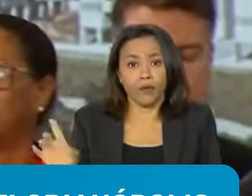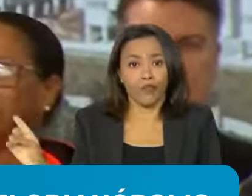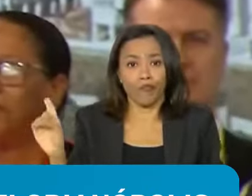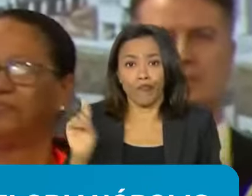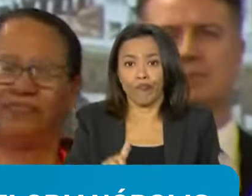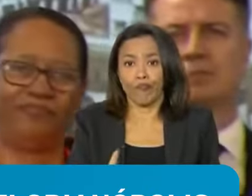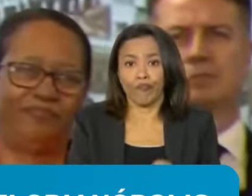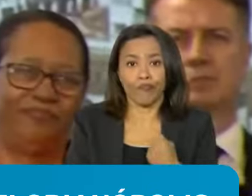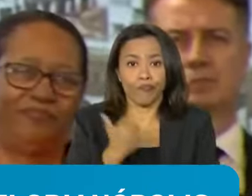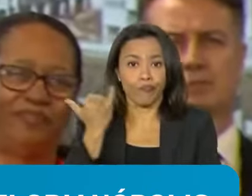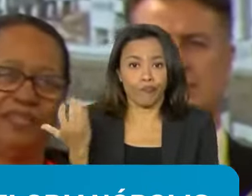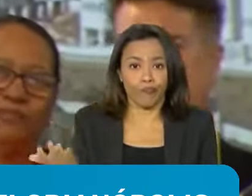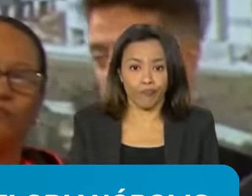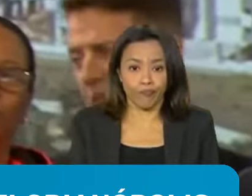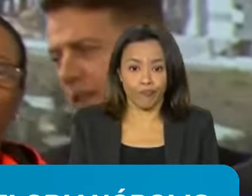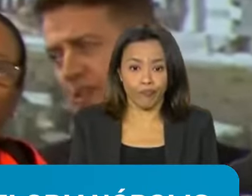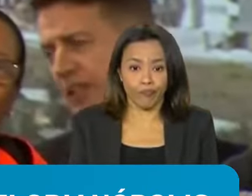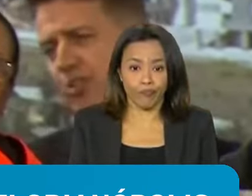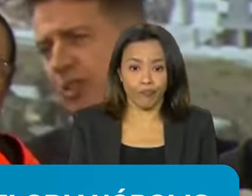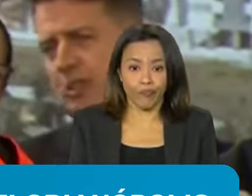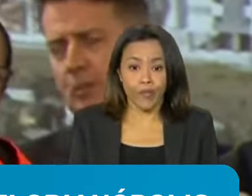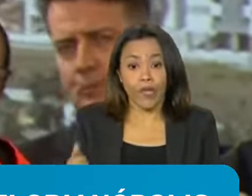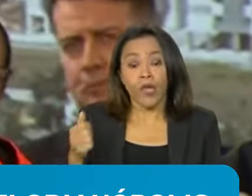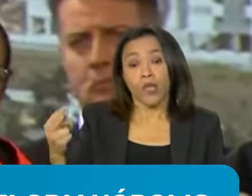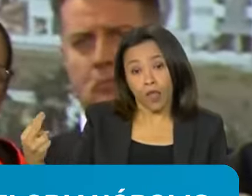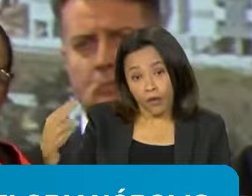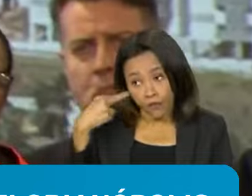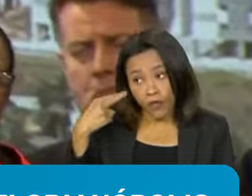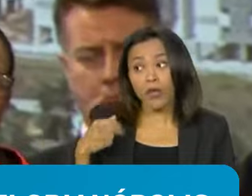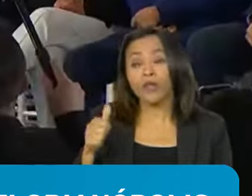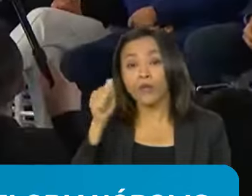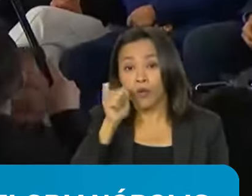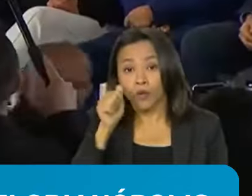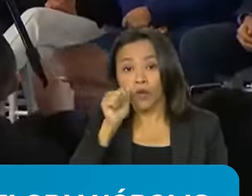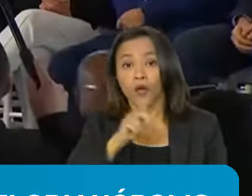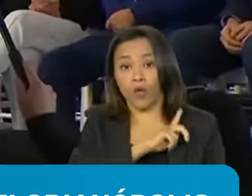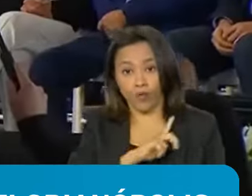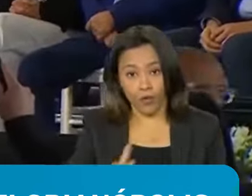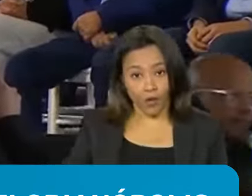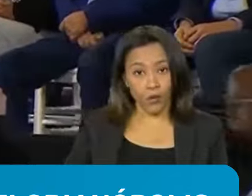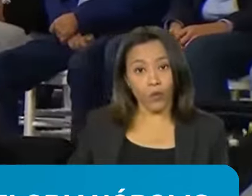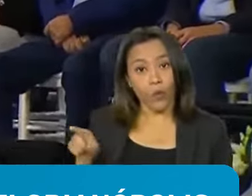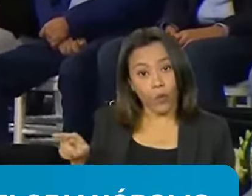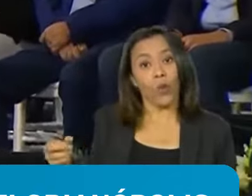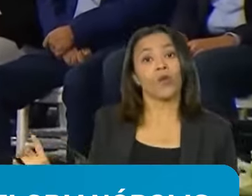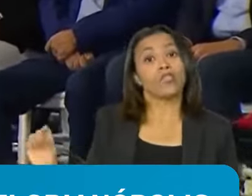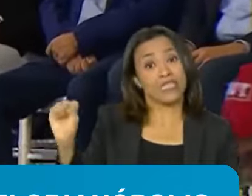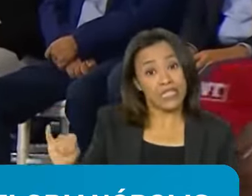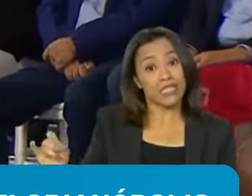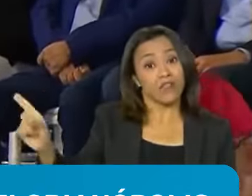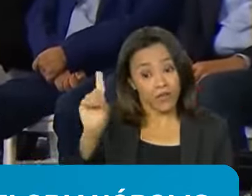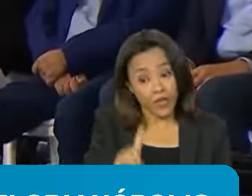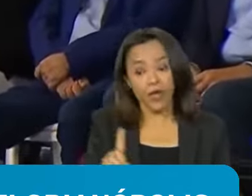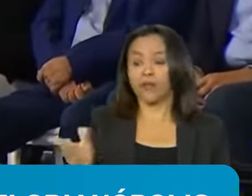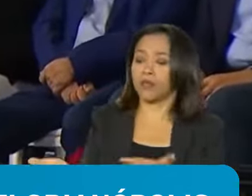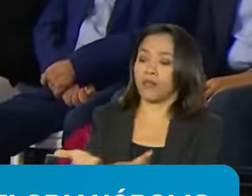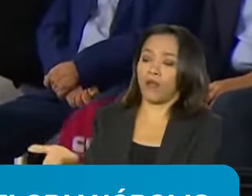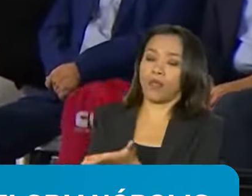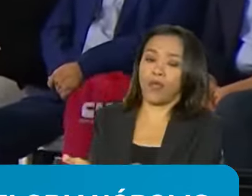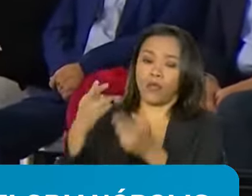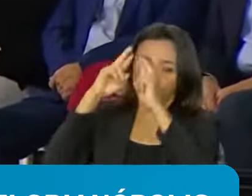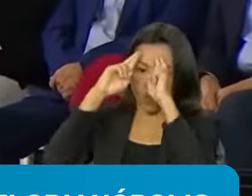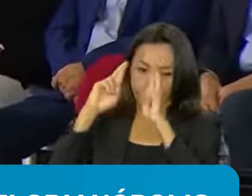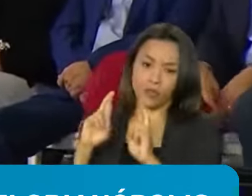entender a Governadora tá vendo se viesse aqui seria tratado com respeito seria tratado com